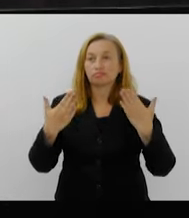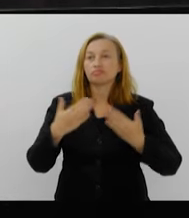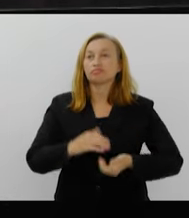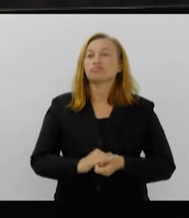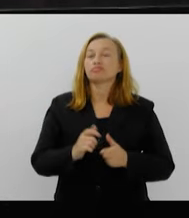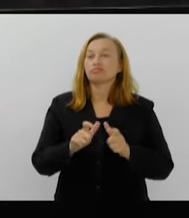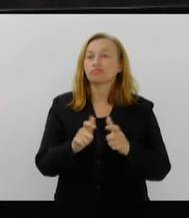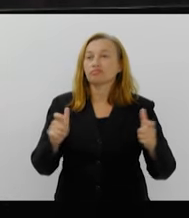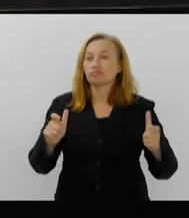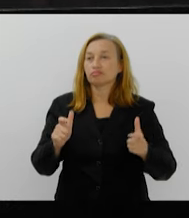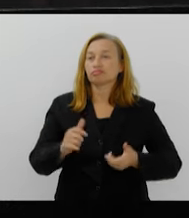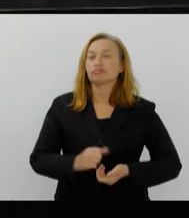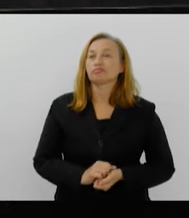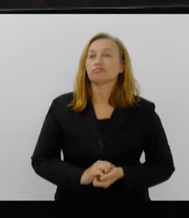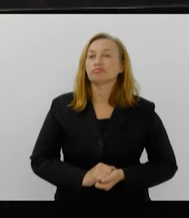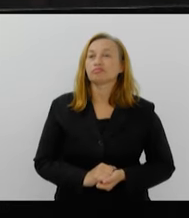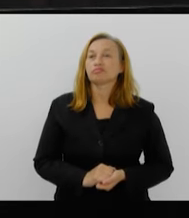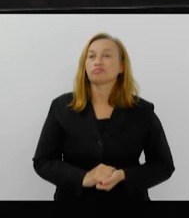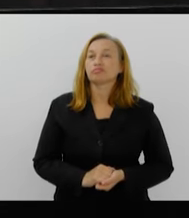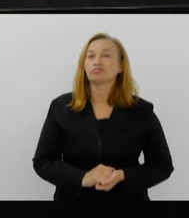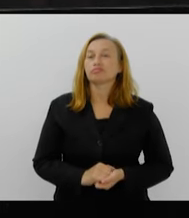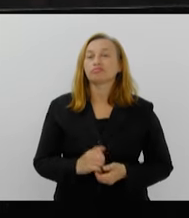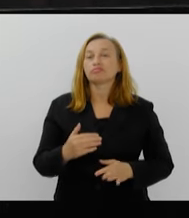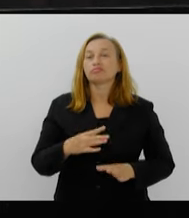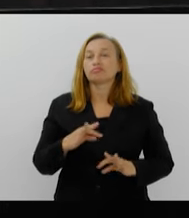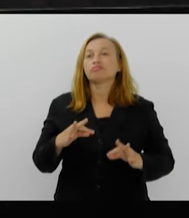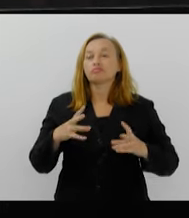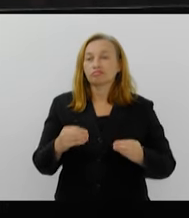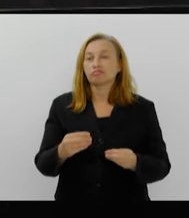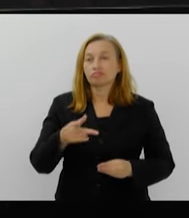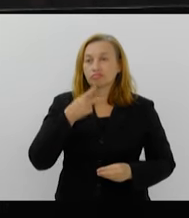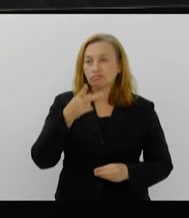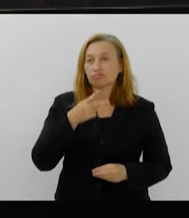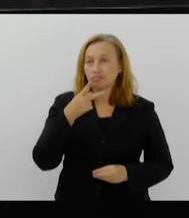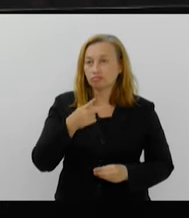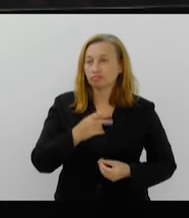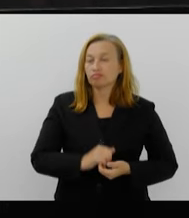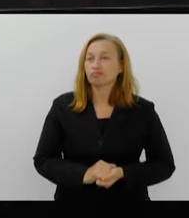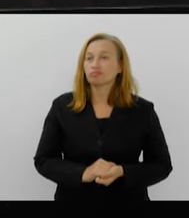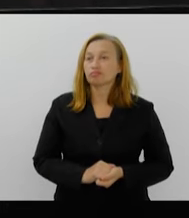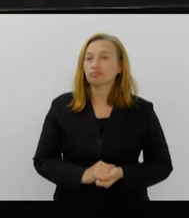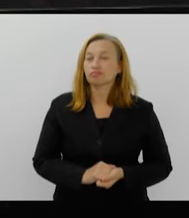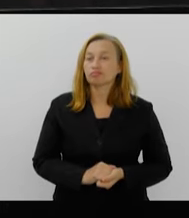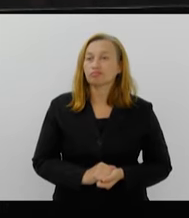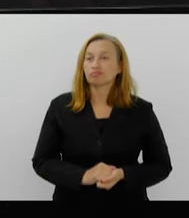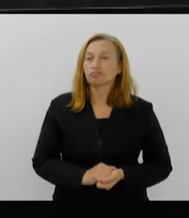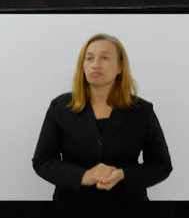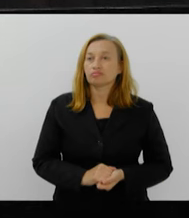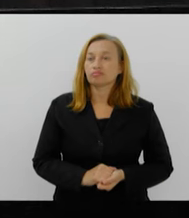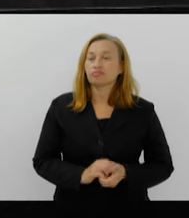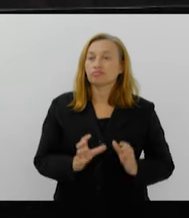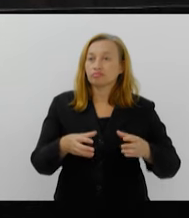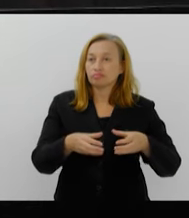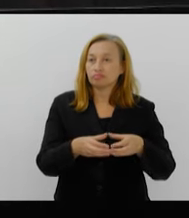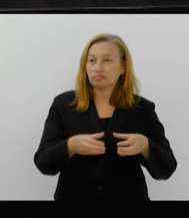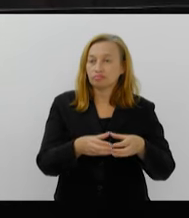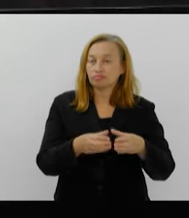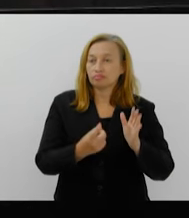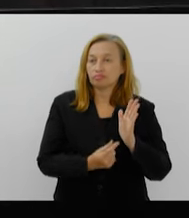têm aumentado. Diante desse cenário, uma nota técnica da rede Orçamento Mulher